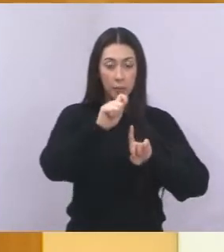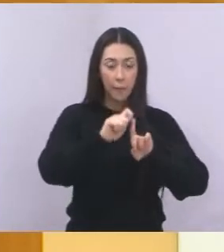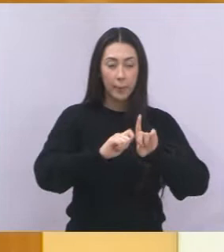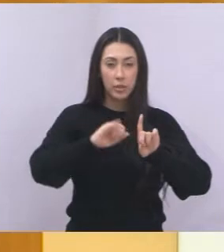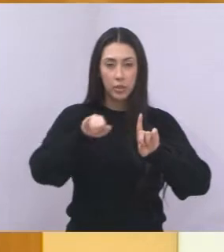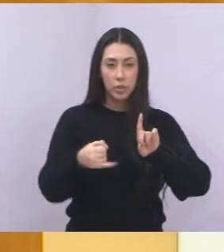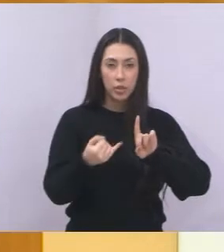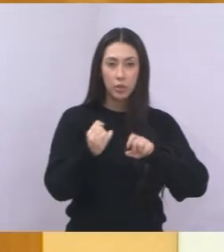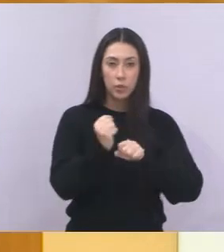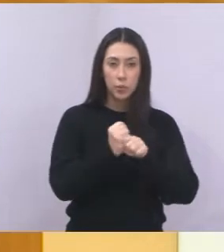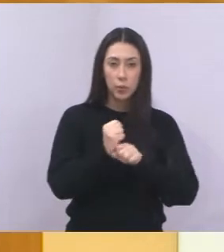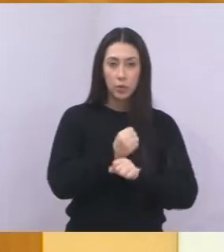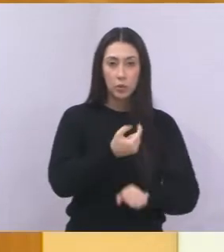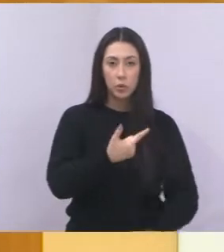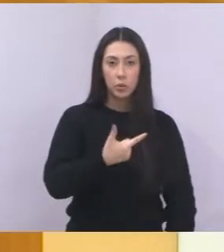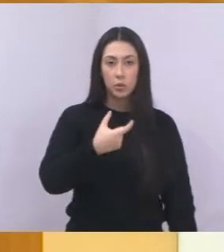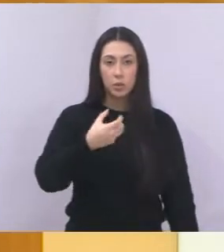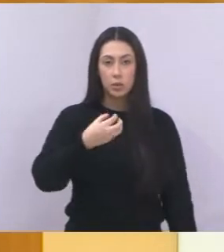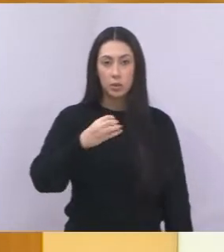2023.